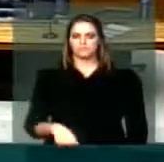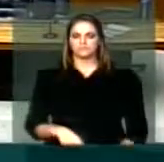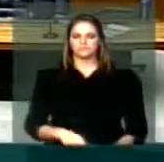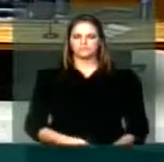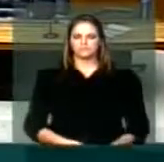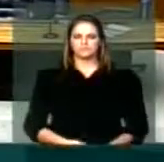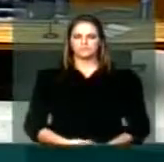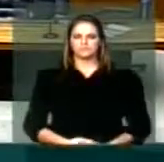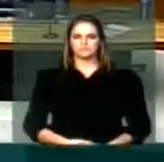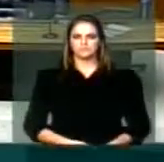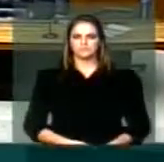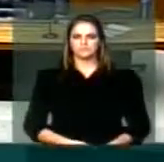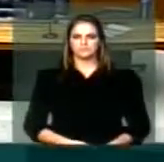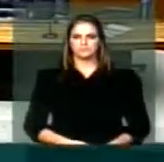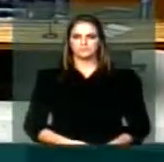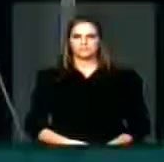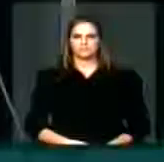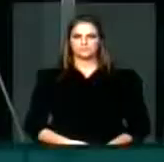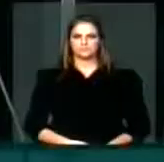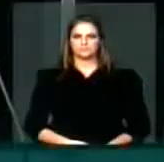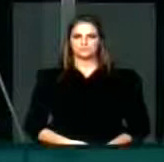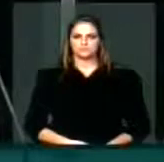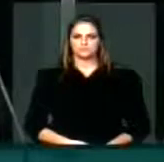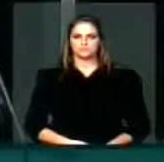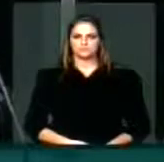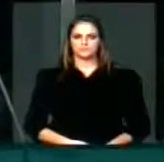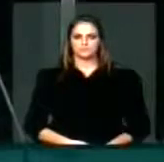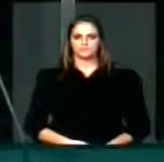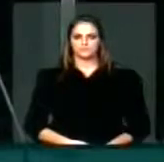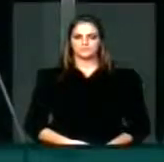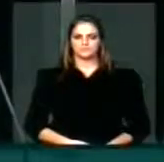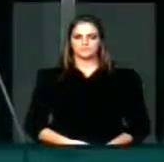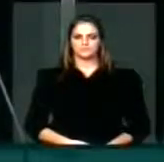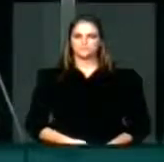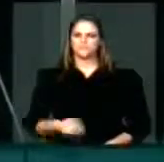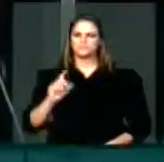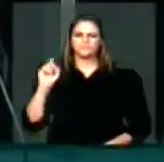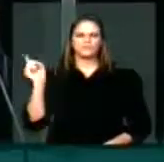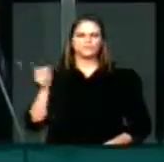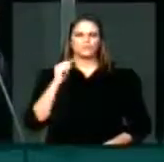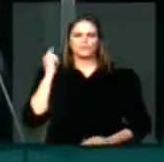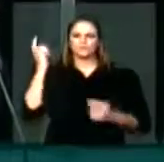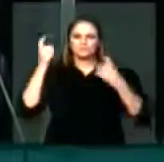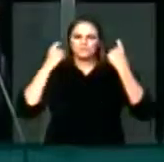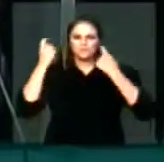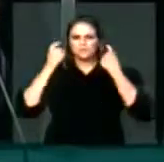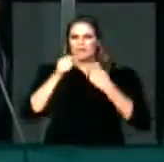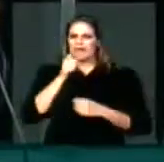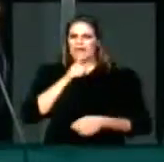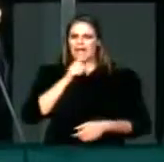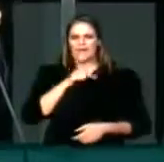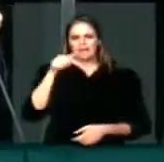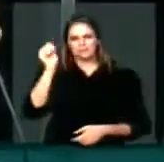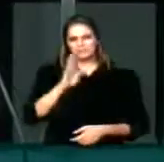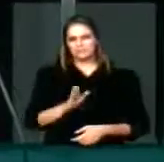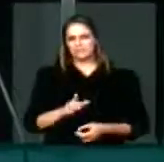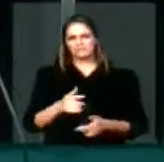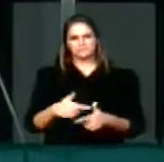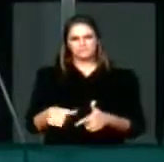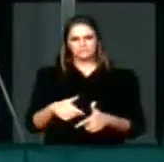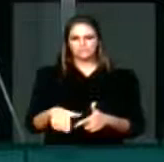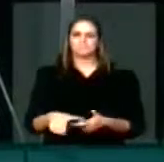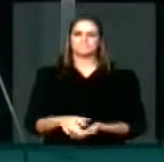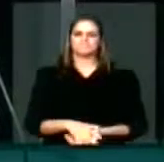Alô? Por onde? Olha, todos demonstram preocupação com a crise hídrica. Eu acho que a